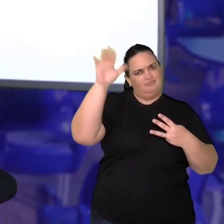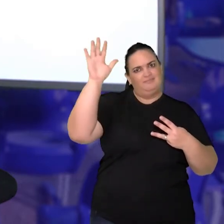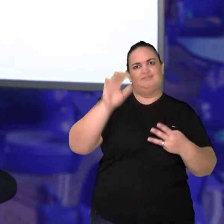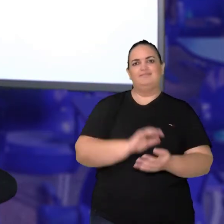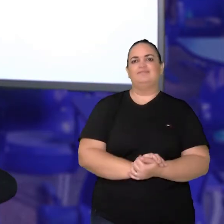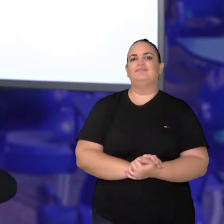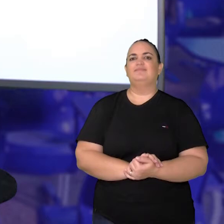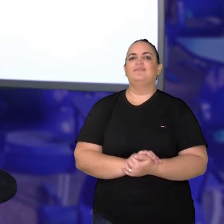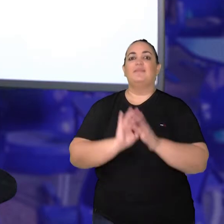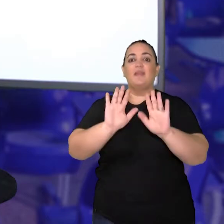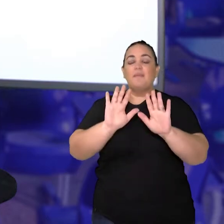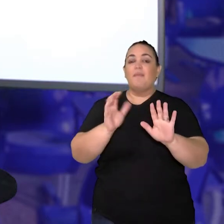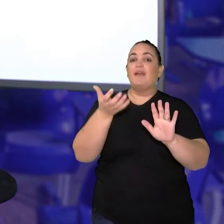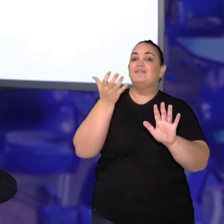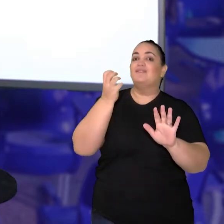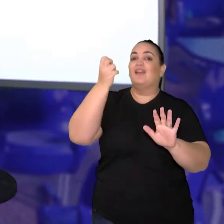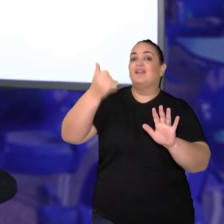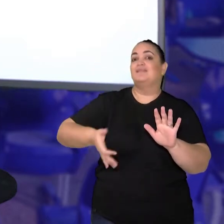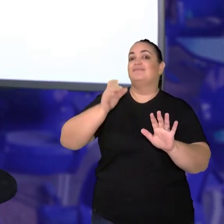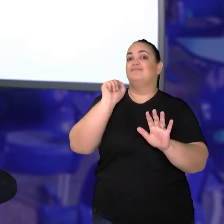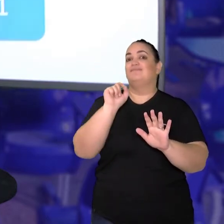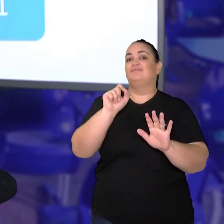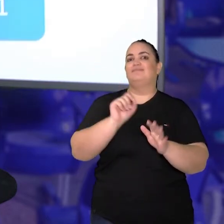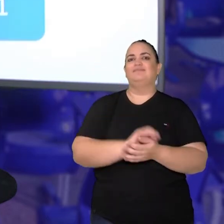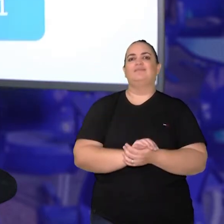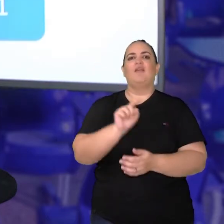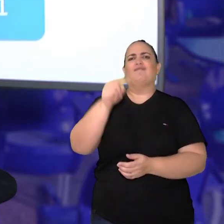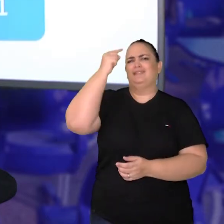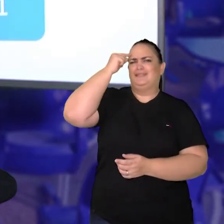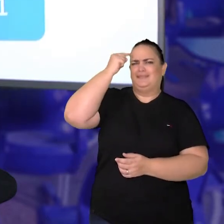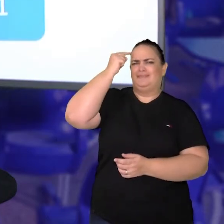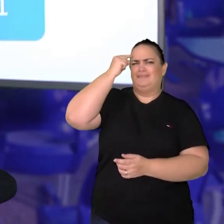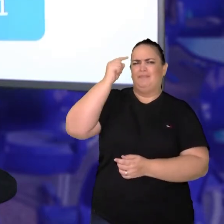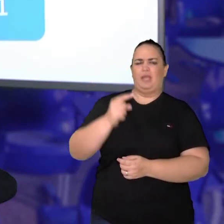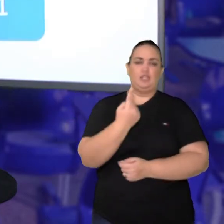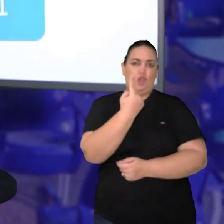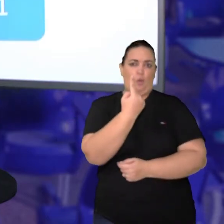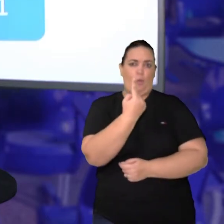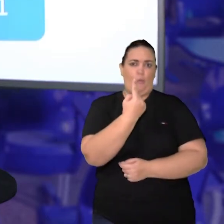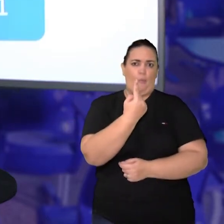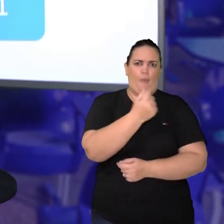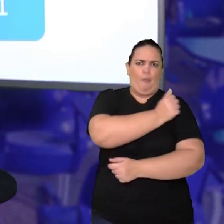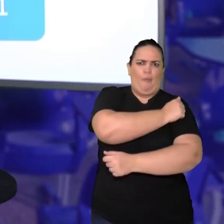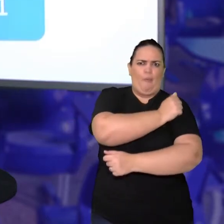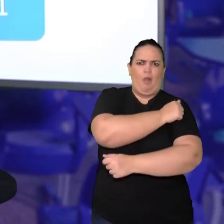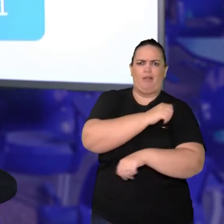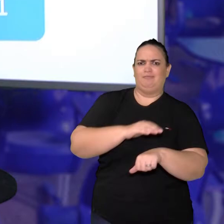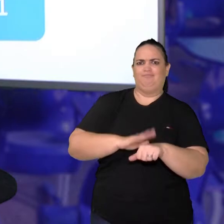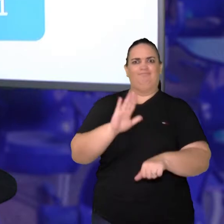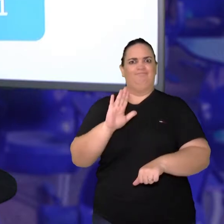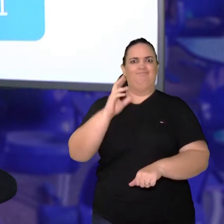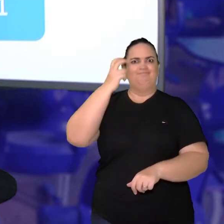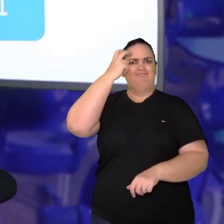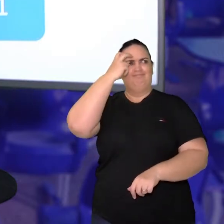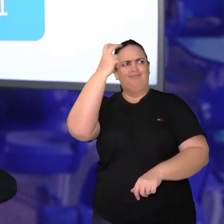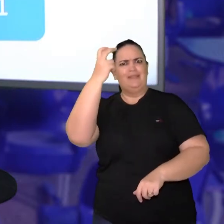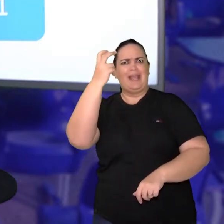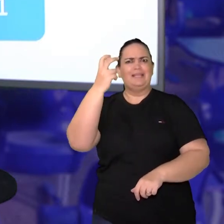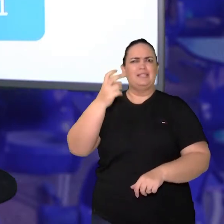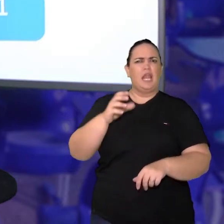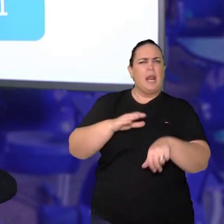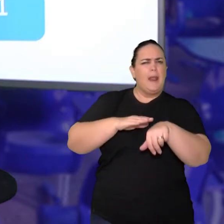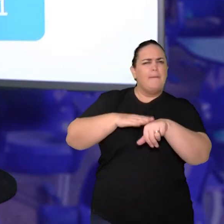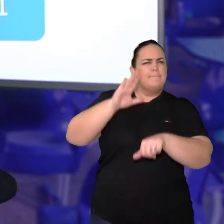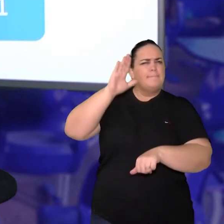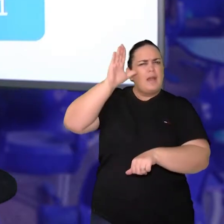com vocês mesmo é o seguinte. Imaginem que um aluno mais auspicioso, um